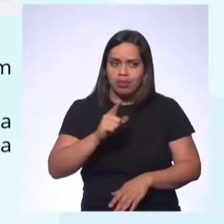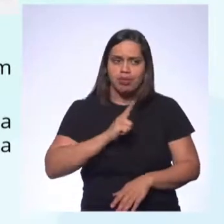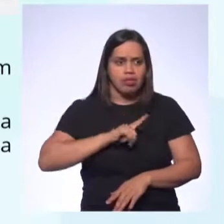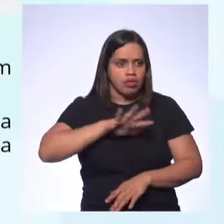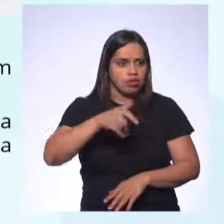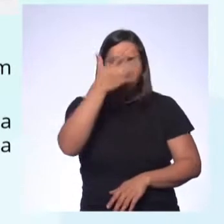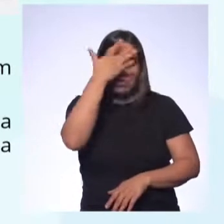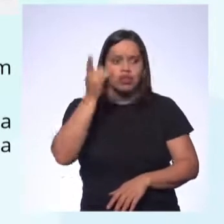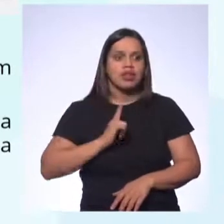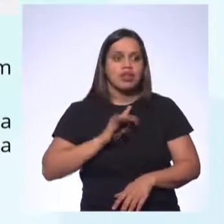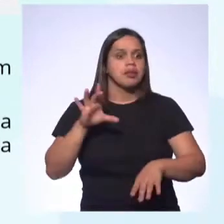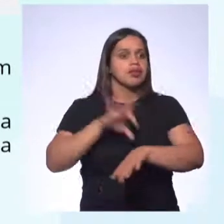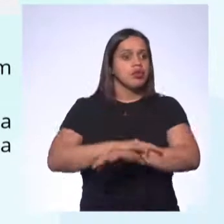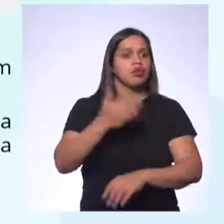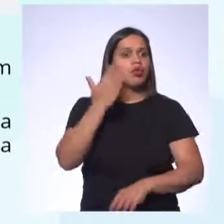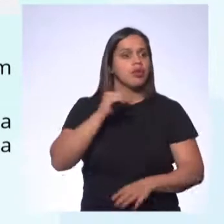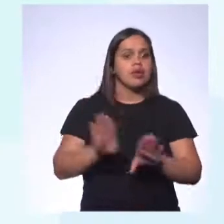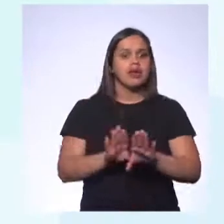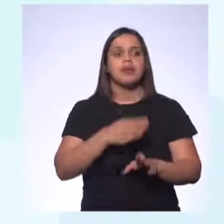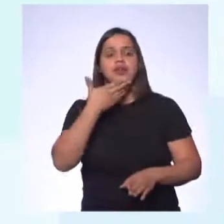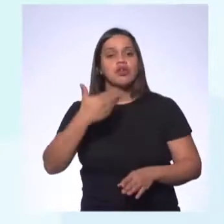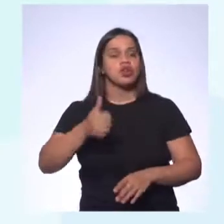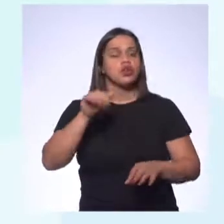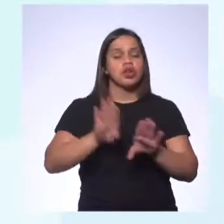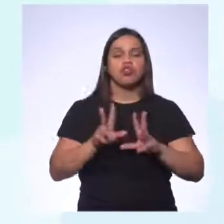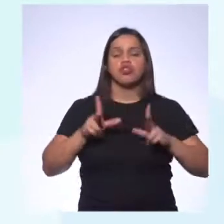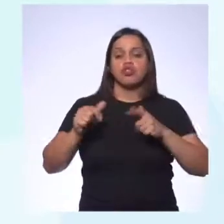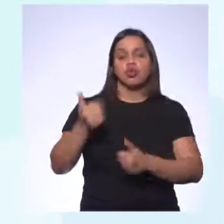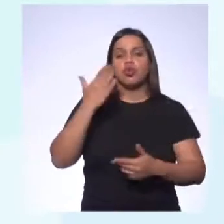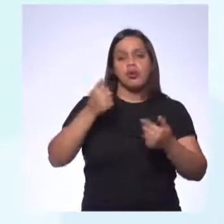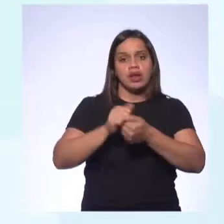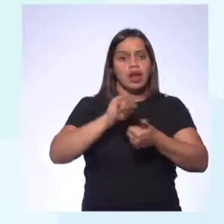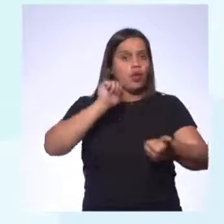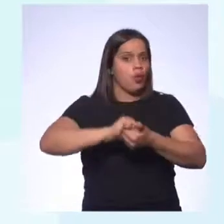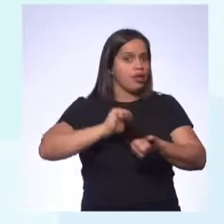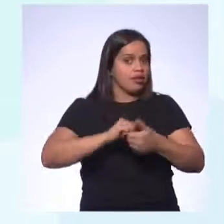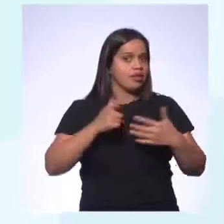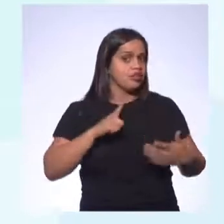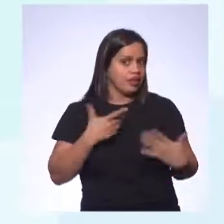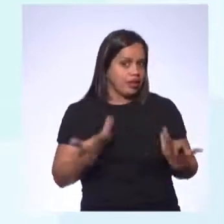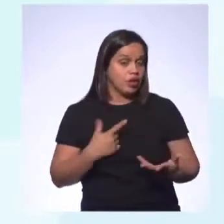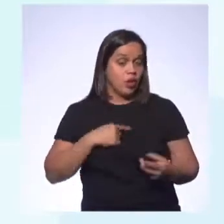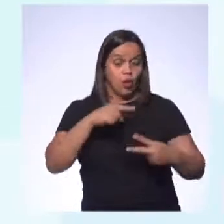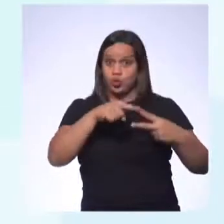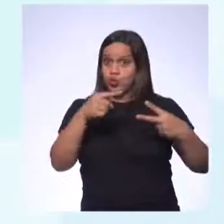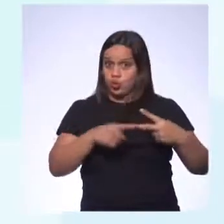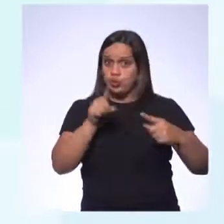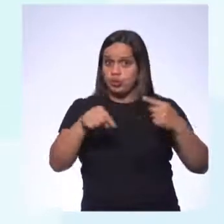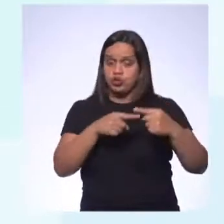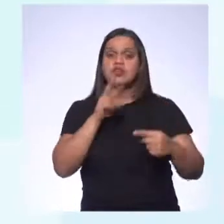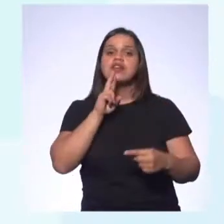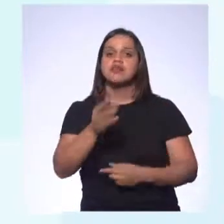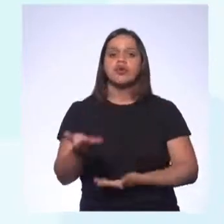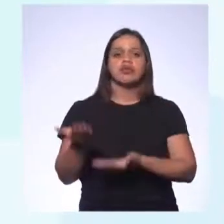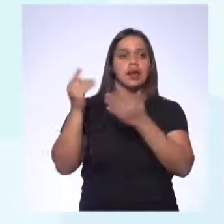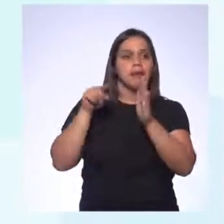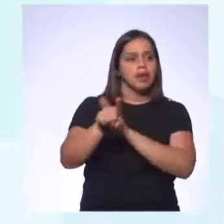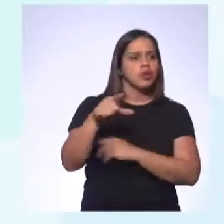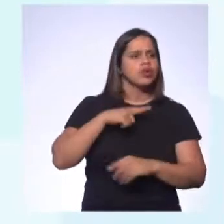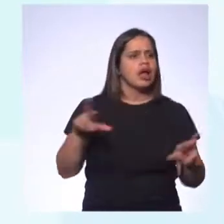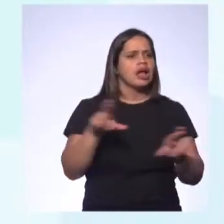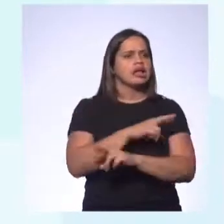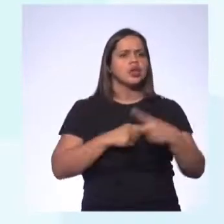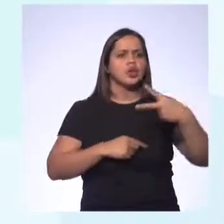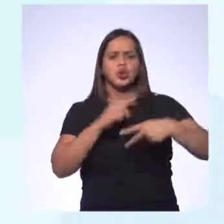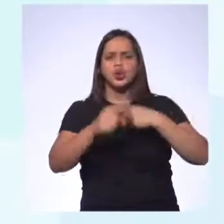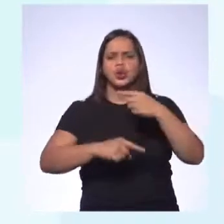desses 2 primeiros objetivos aí, você vai me responder isso aí, ó. Qual a relação entre esses 2 objetivos de